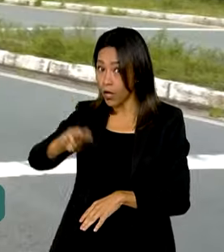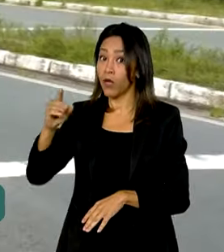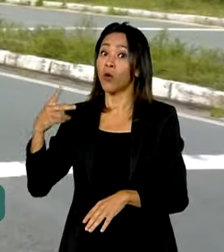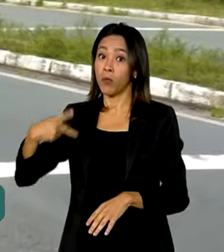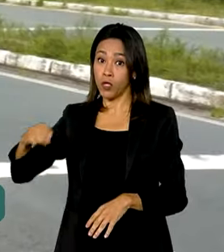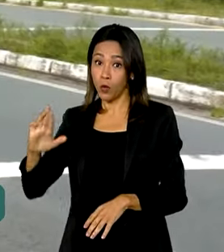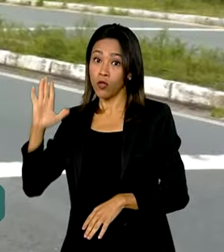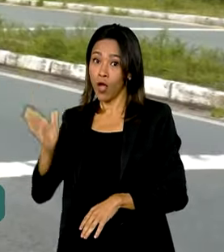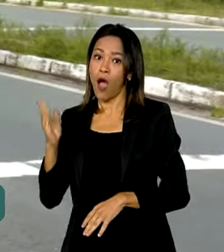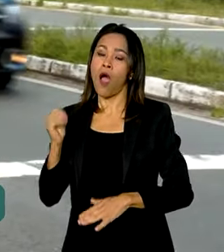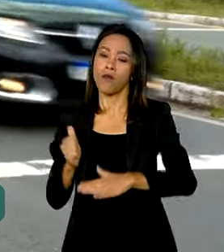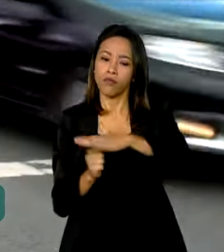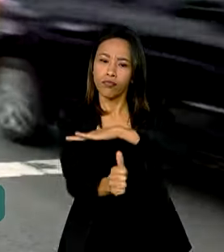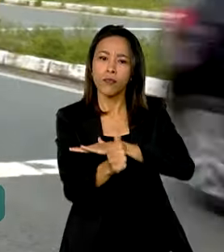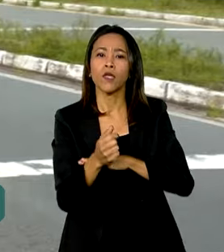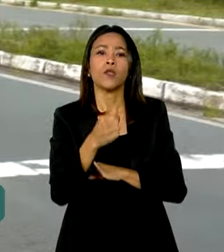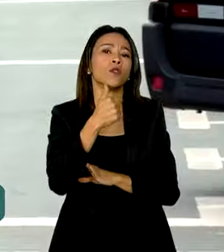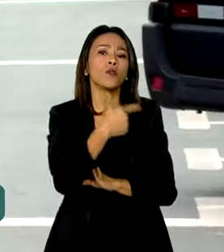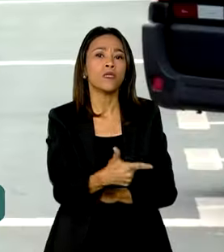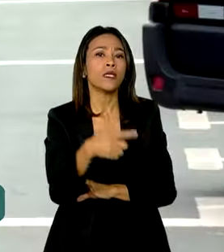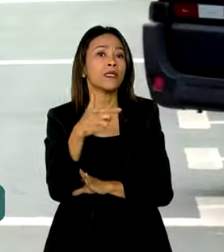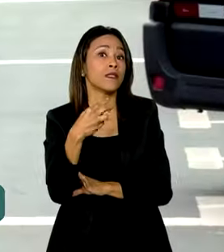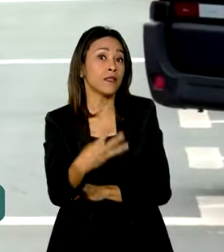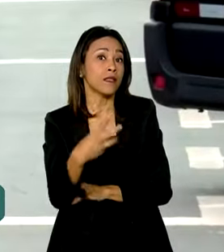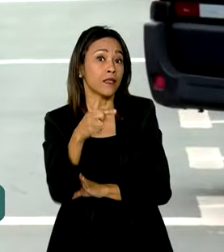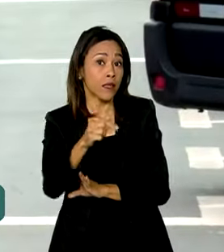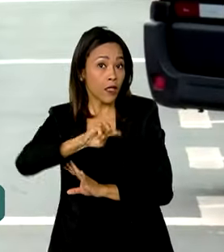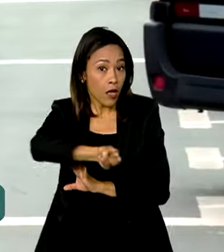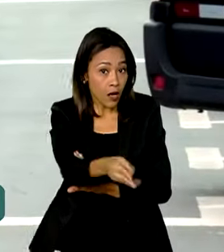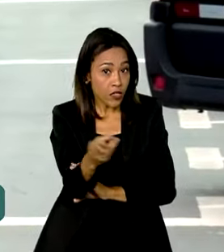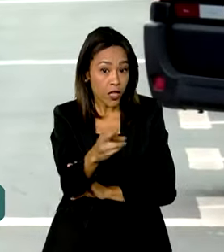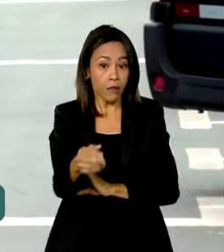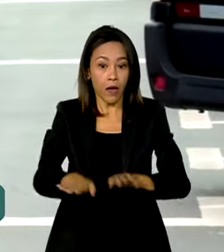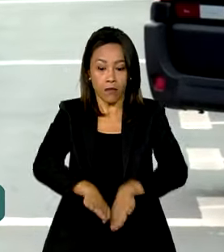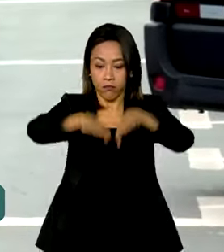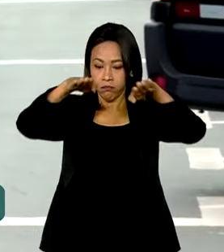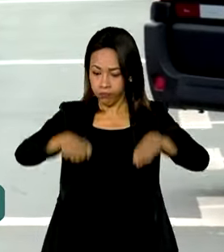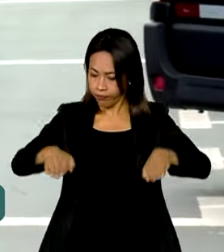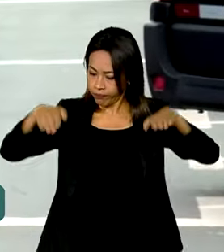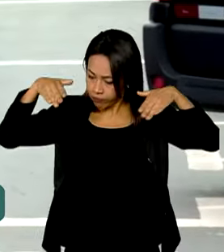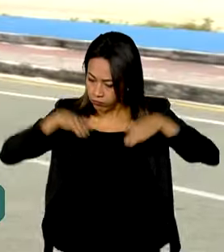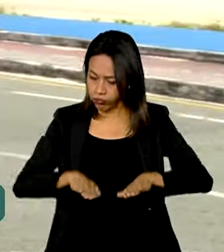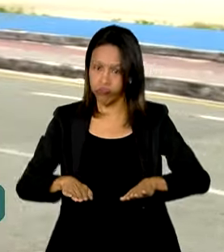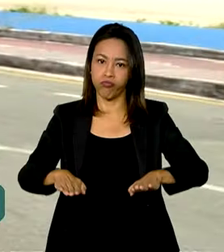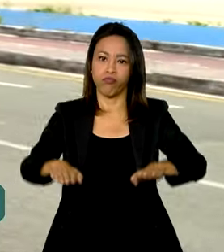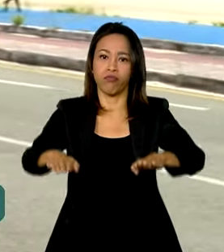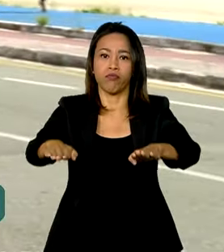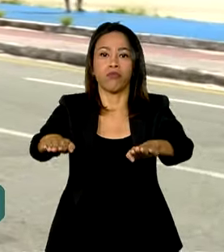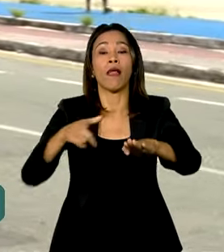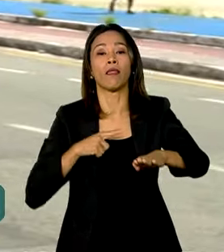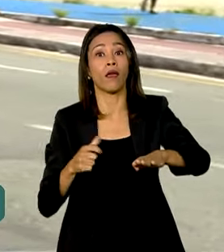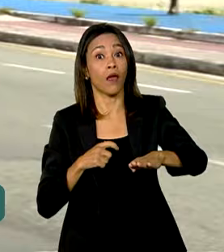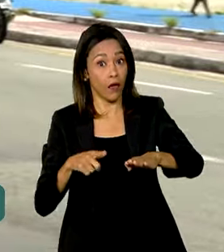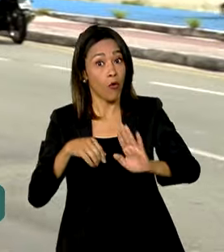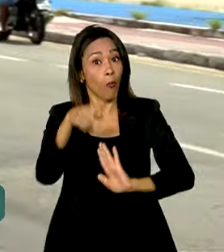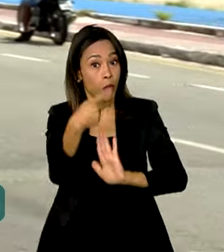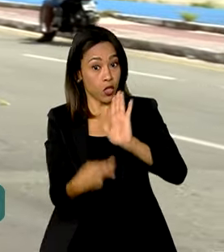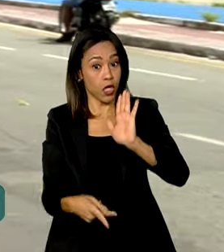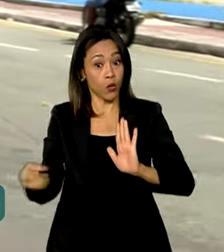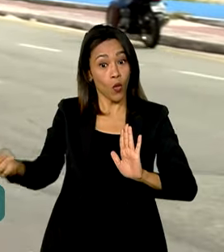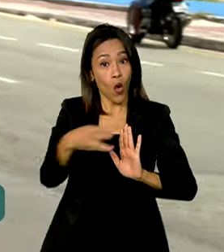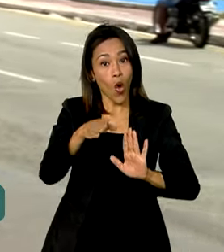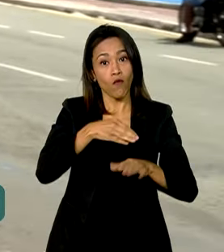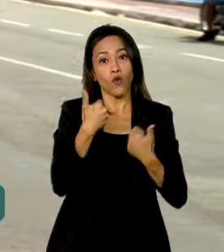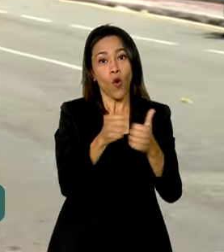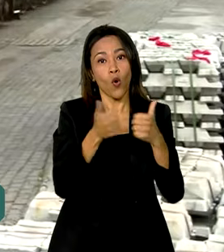de 237 milhões de reais do PAC para expansão da avenida. O projeto prevê novas faixas exclusivas de ônibus